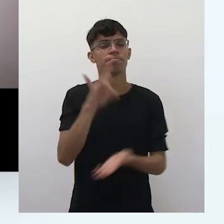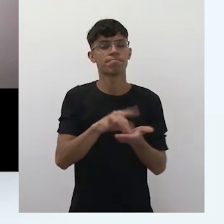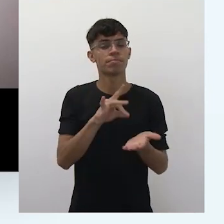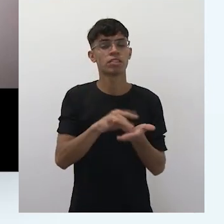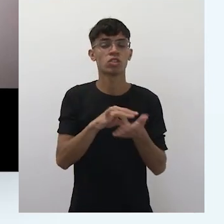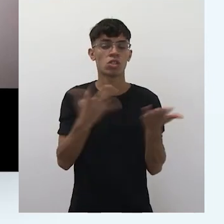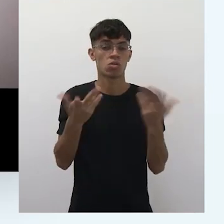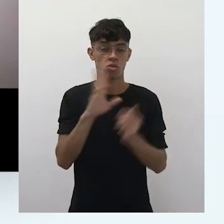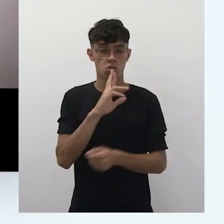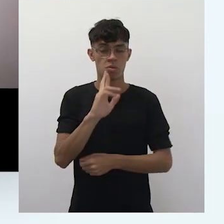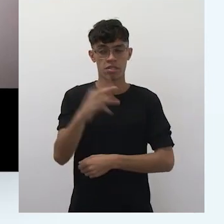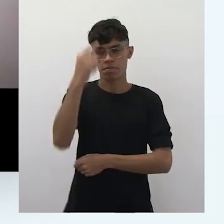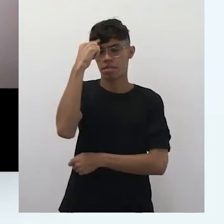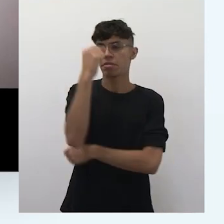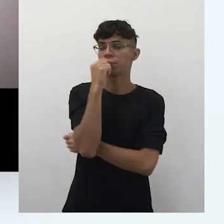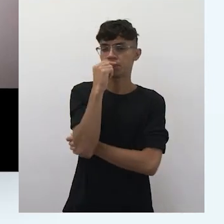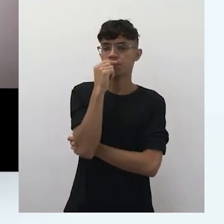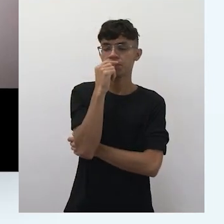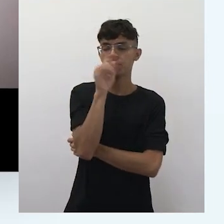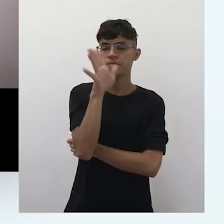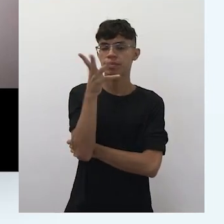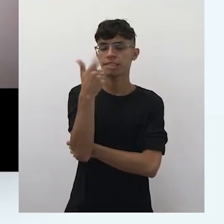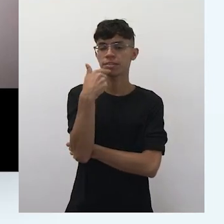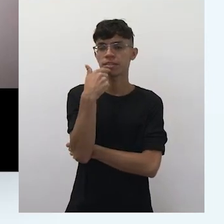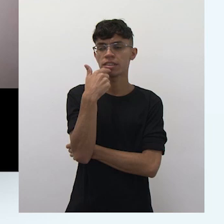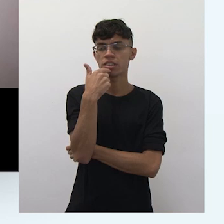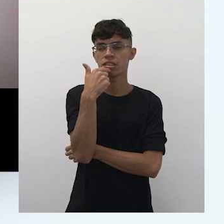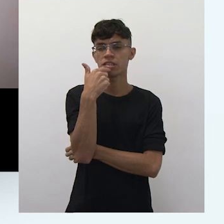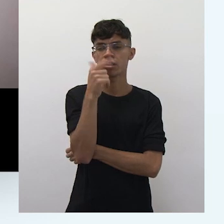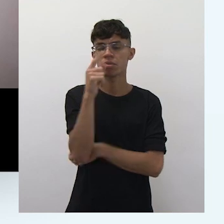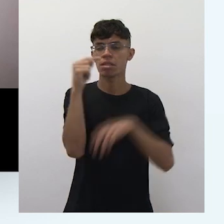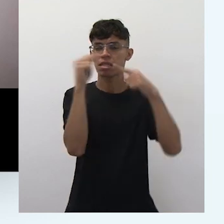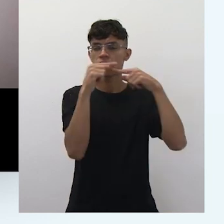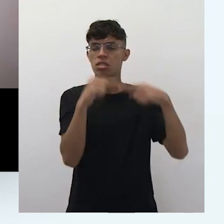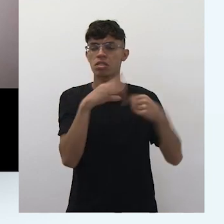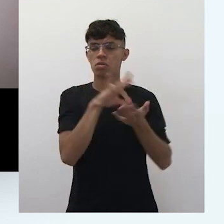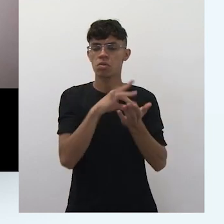para isso, penso eu, que é problematizar a realidade.